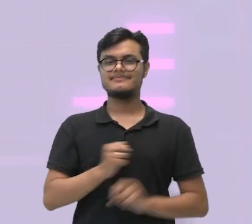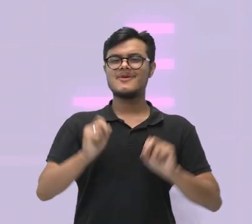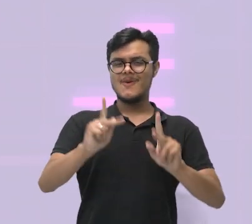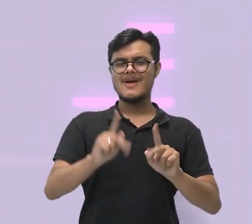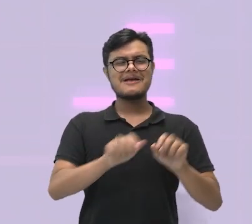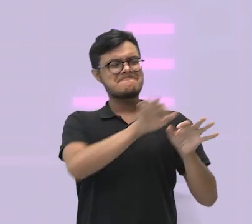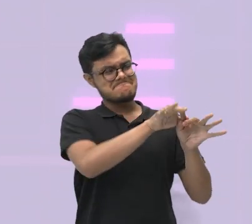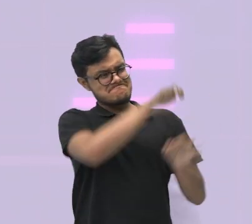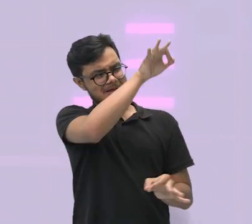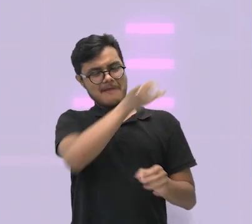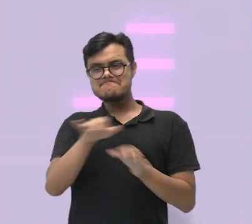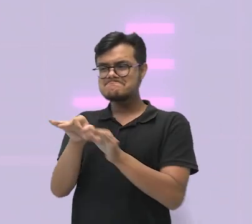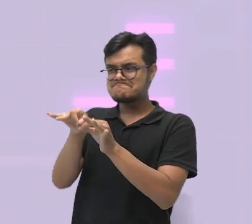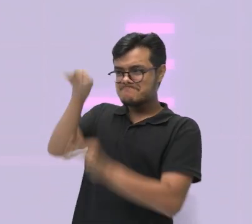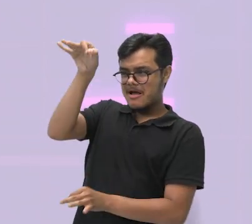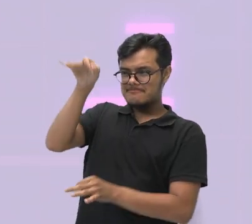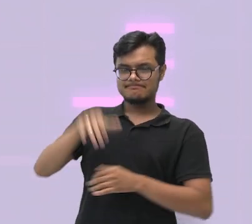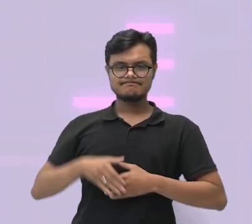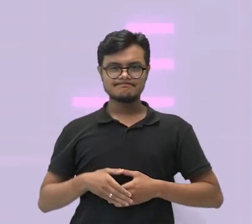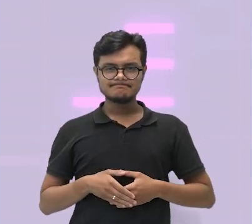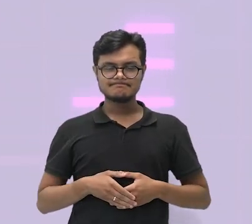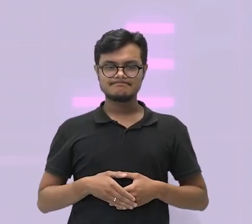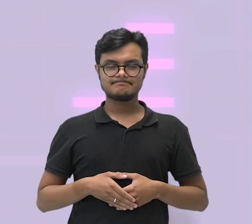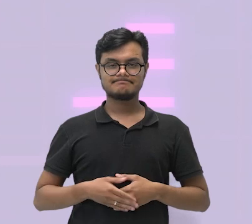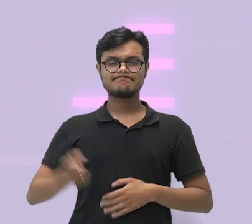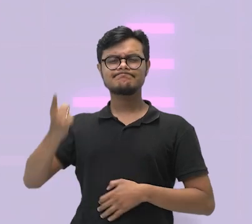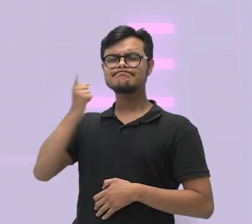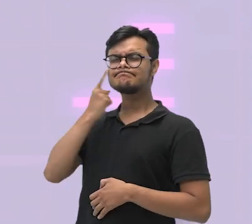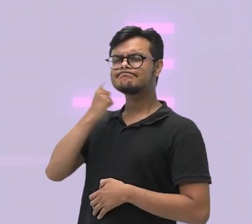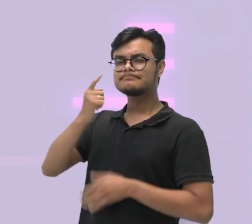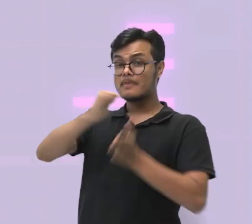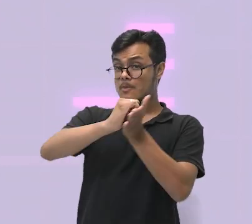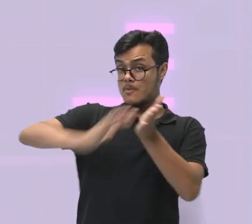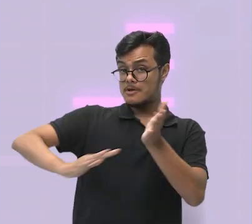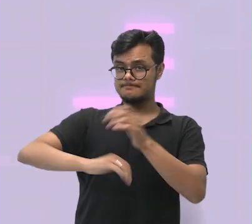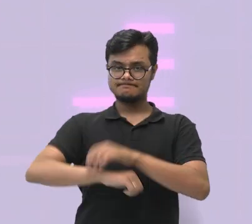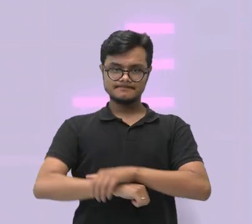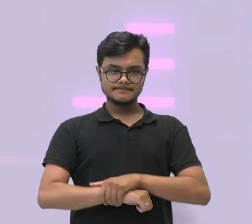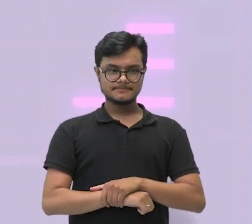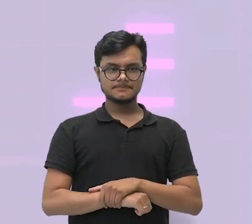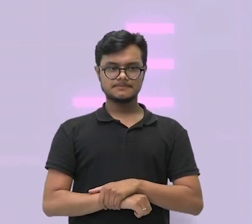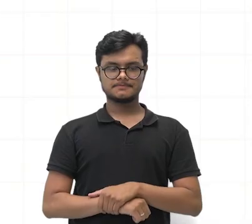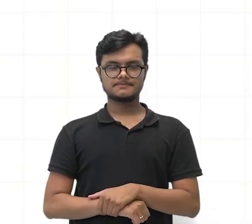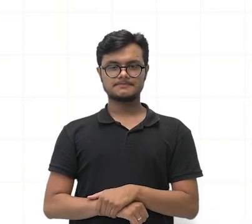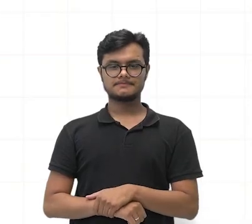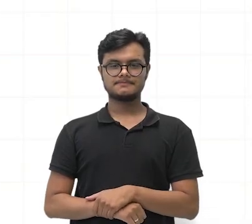professor Emerson e do professor Paulo. Beleza? Então, vejam só o que nos aguarda. Vem aqui, ó.